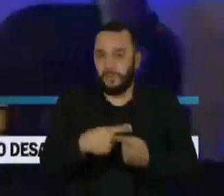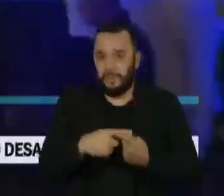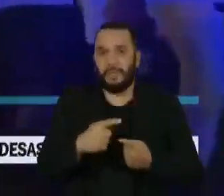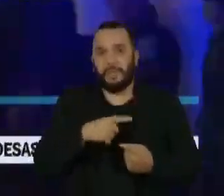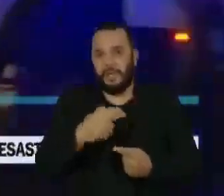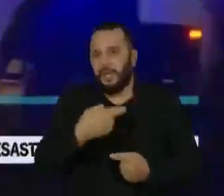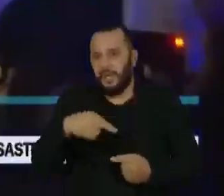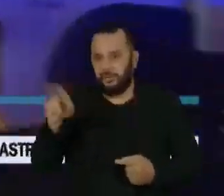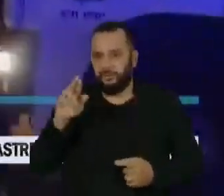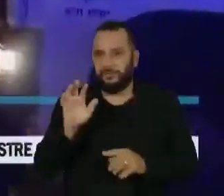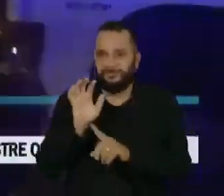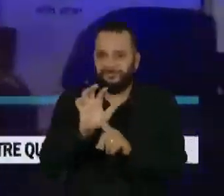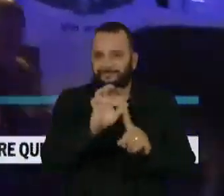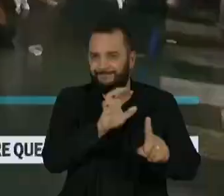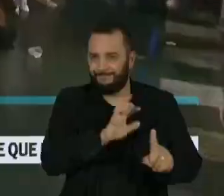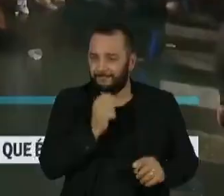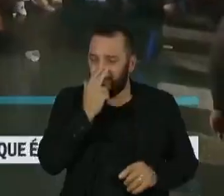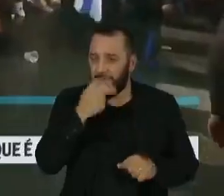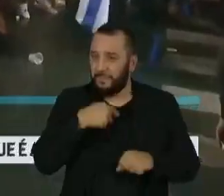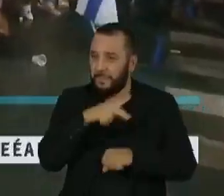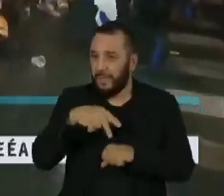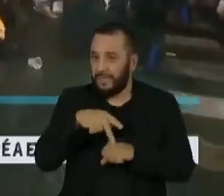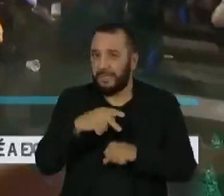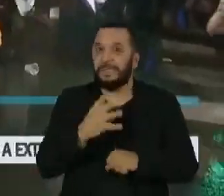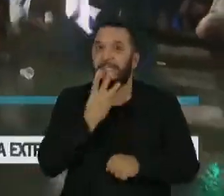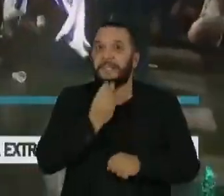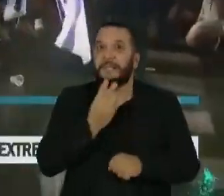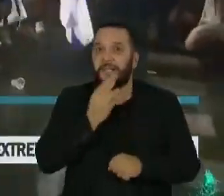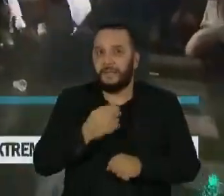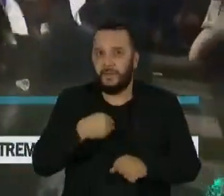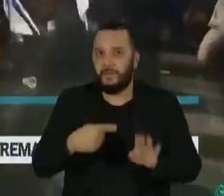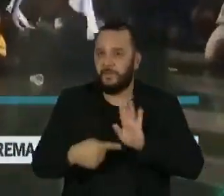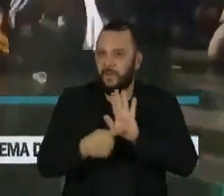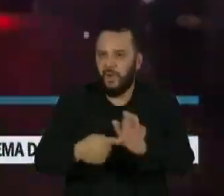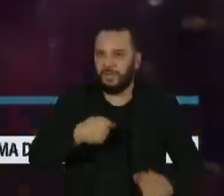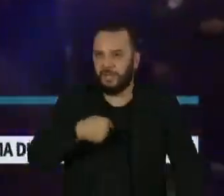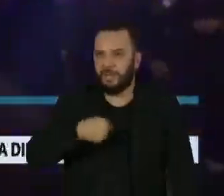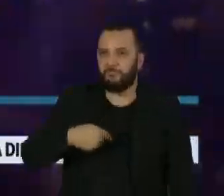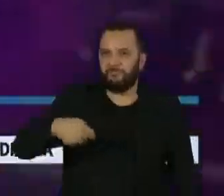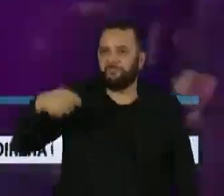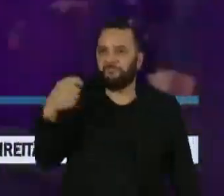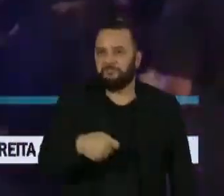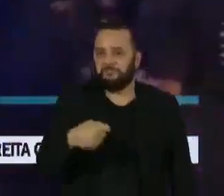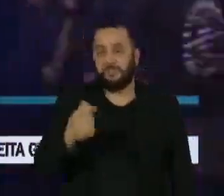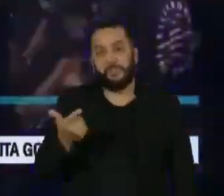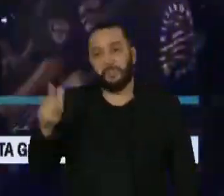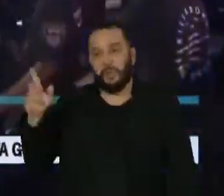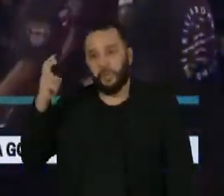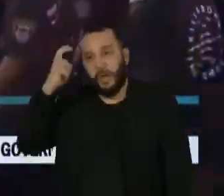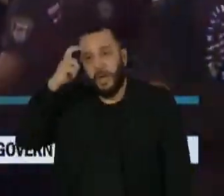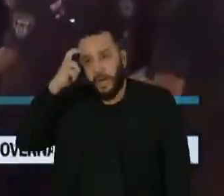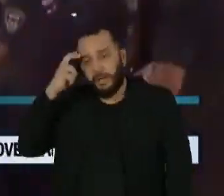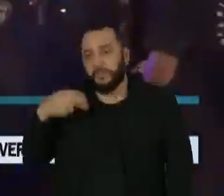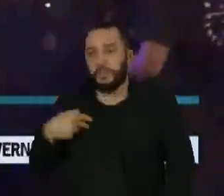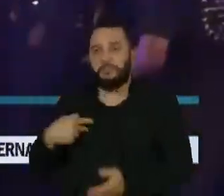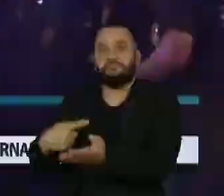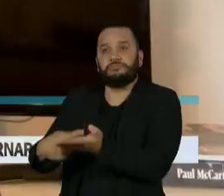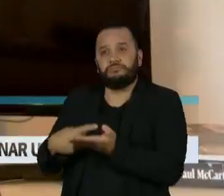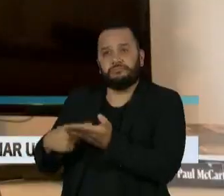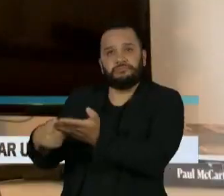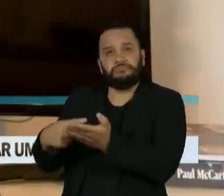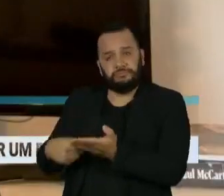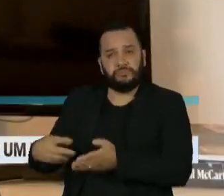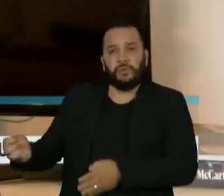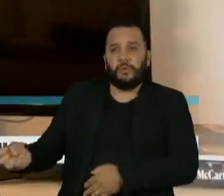fundamentalismo religioso. É como se Israel mostrasse seu lado medieval, enquanto as monarquias árabes flertam com o